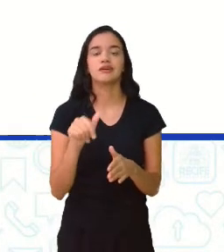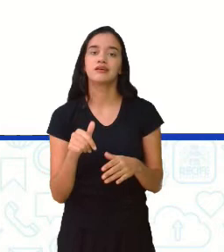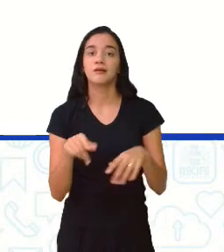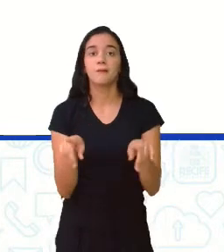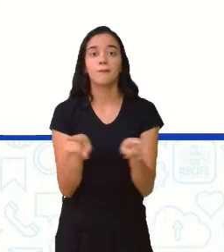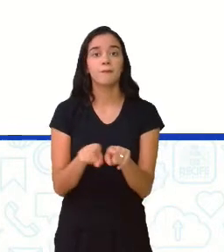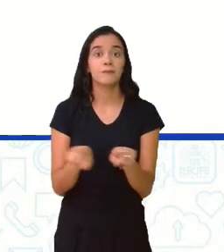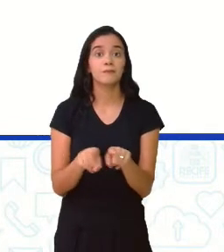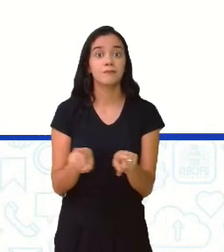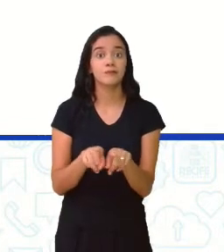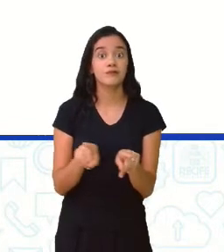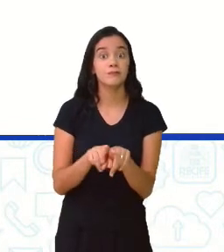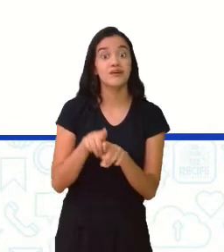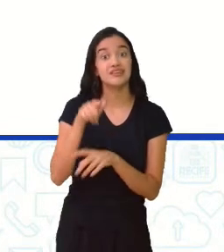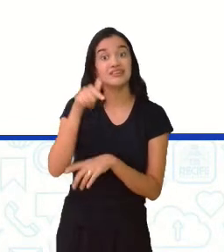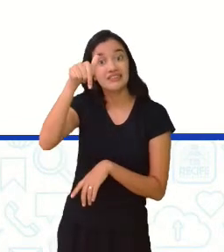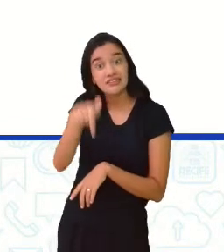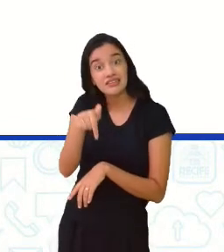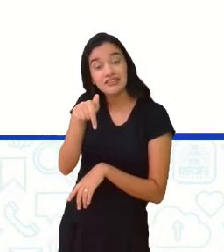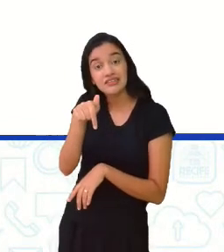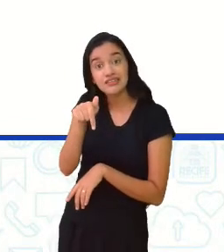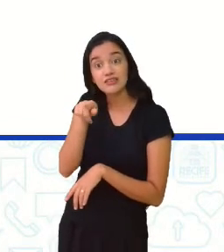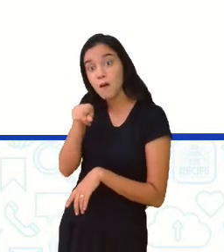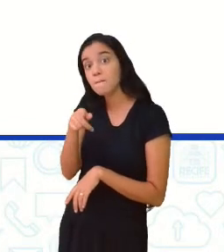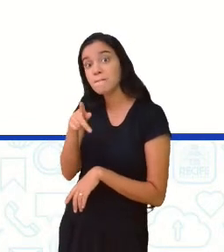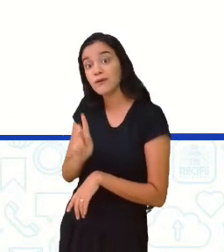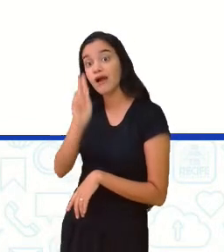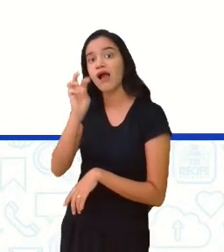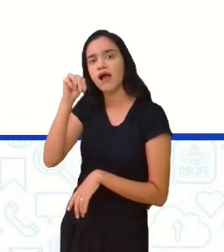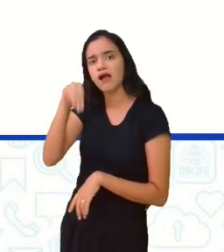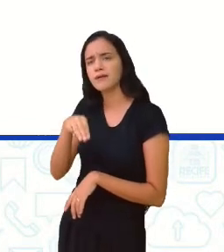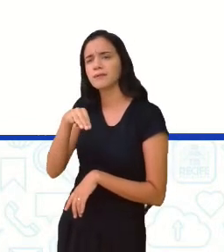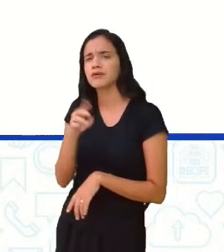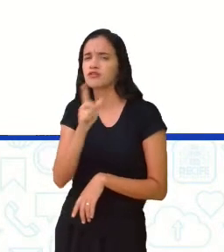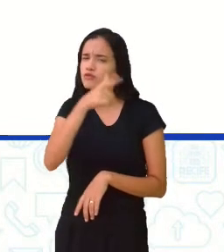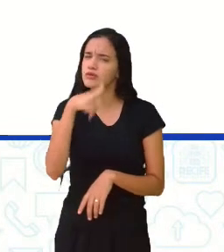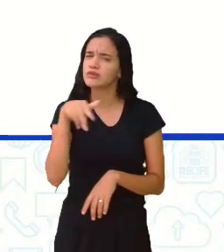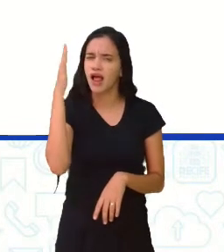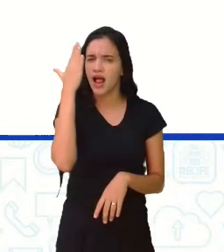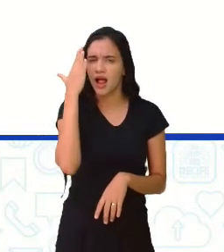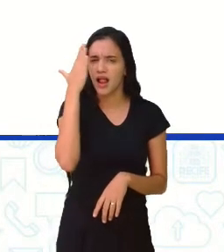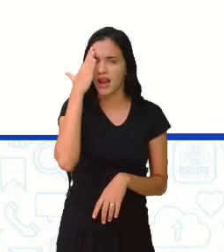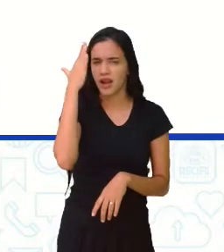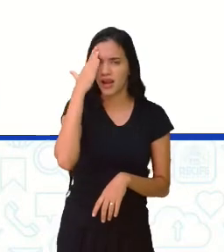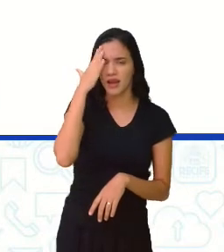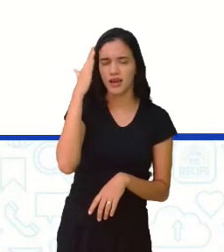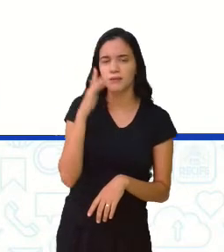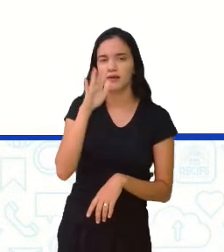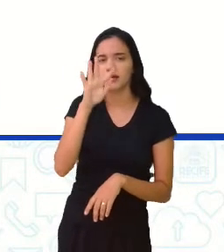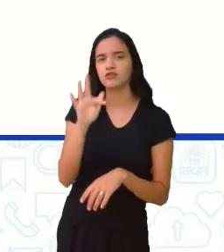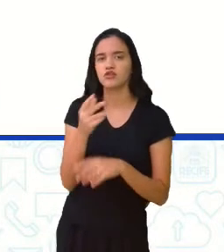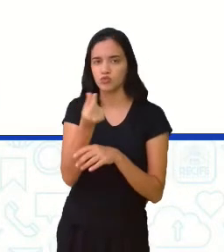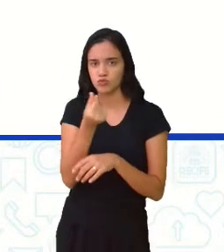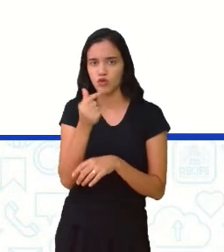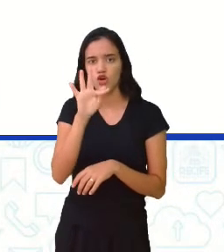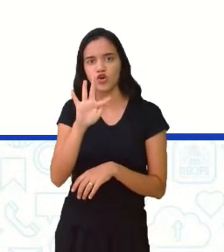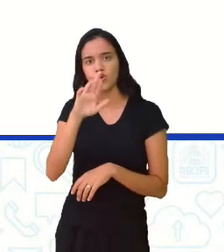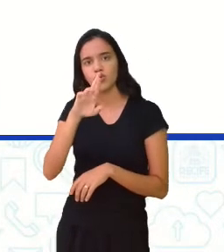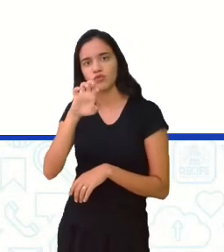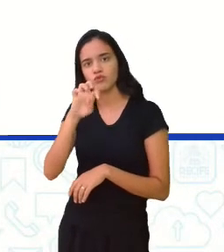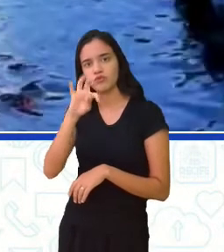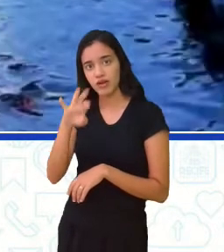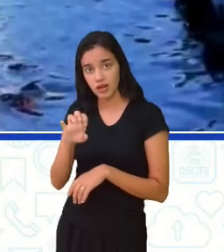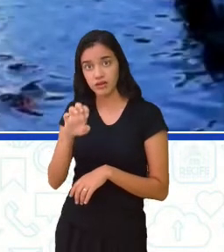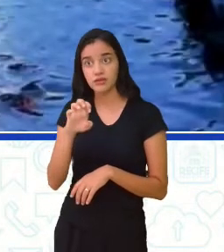que são 7.000 quilômetros a menos. Você se lembra do frete? Rotas mais curtas, frete mais